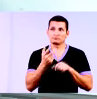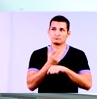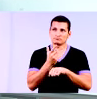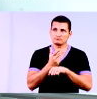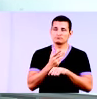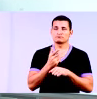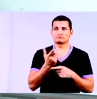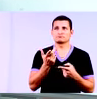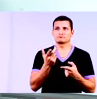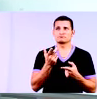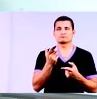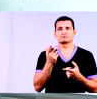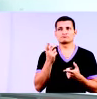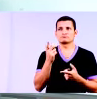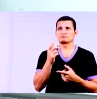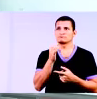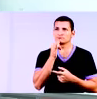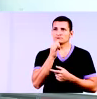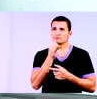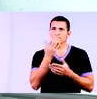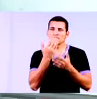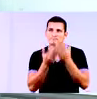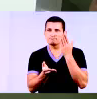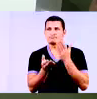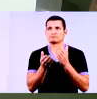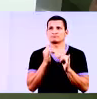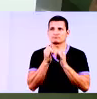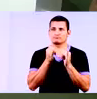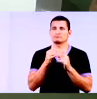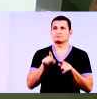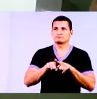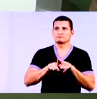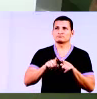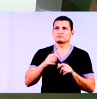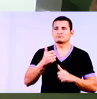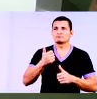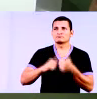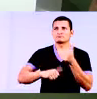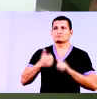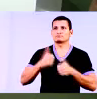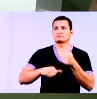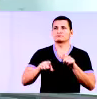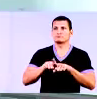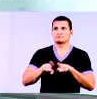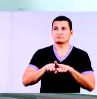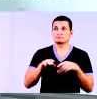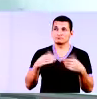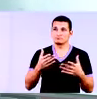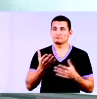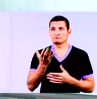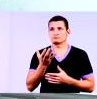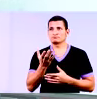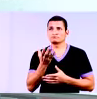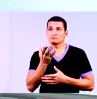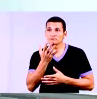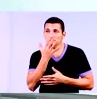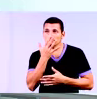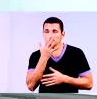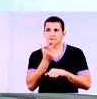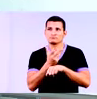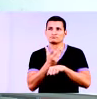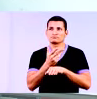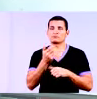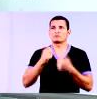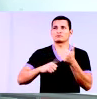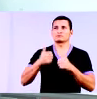uma informação dele, fica um quadro, fica um buraco na tela. E a qualidade influencia também muito, A qualidade vai né, influenciar demais, então eu quero ver vídeo, todo mundo quer ver vídeo com qualidade, então eu